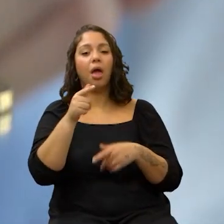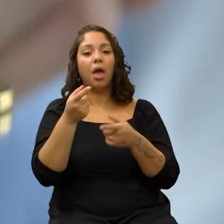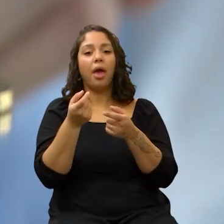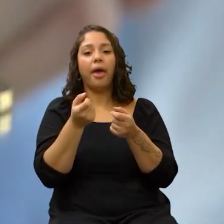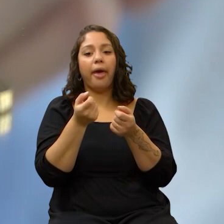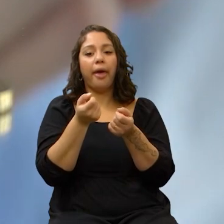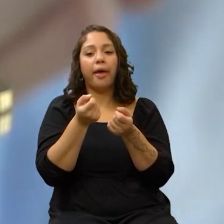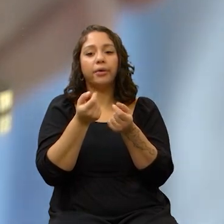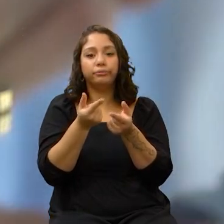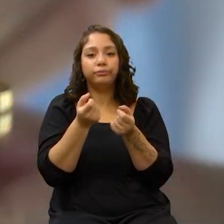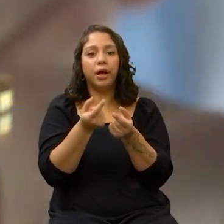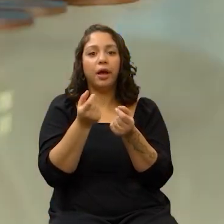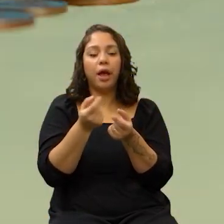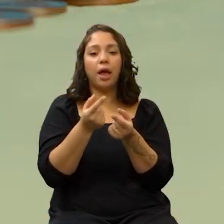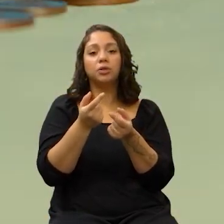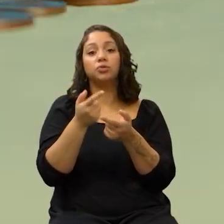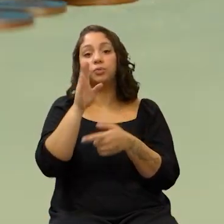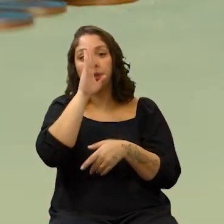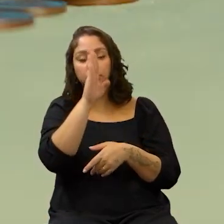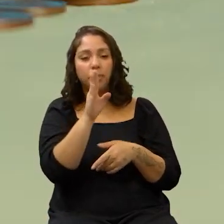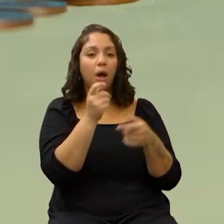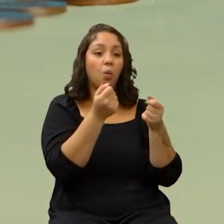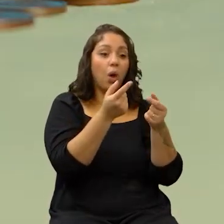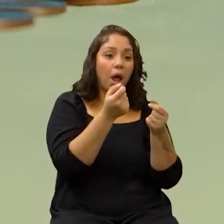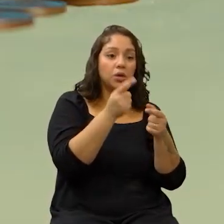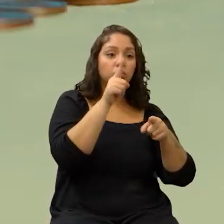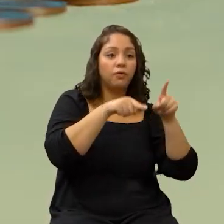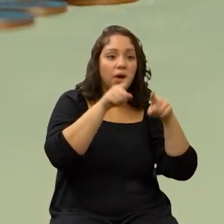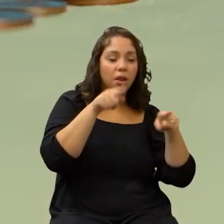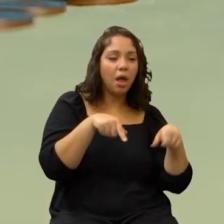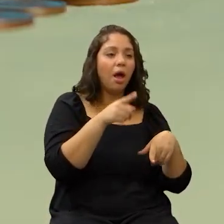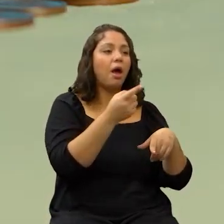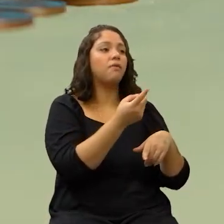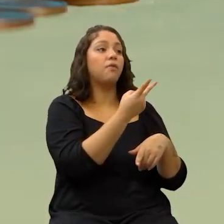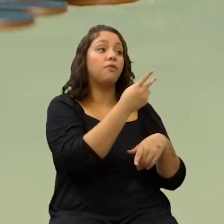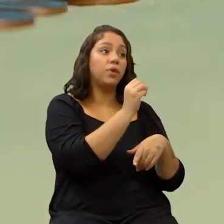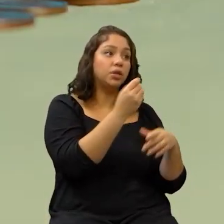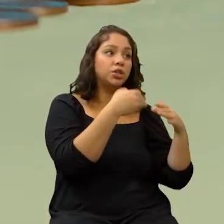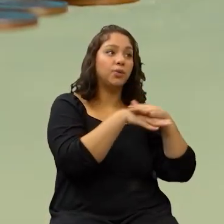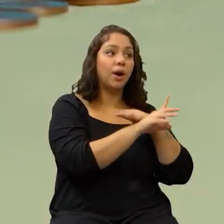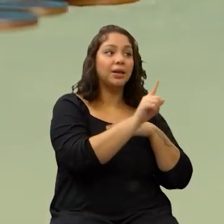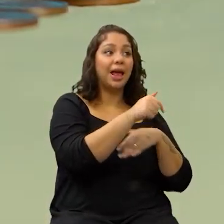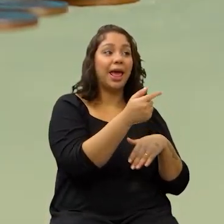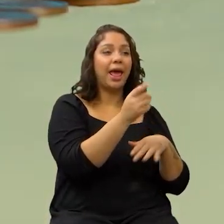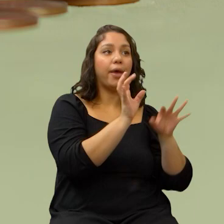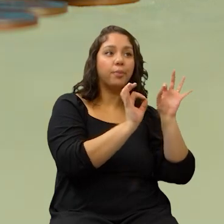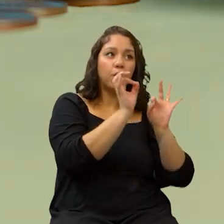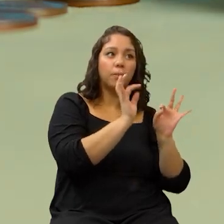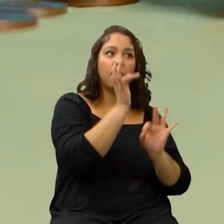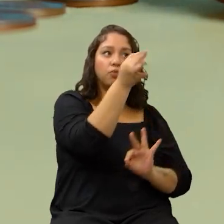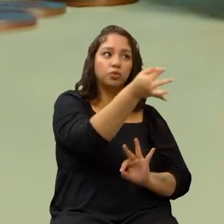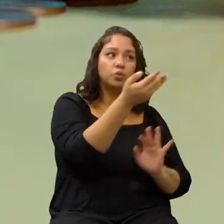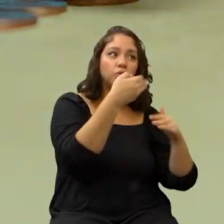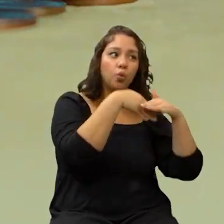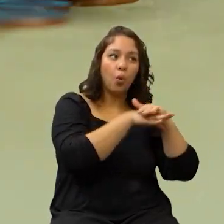fixos, 30% para gastos variáveis e 20% para poupar, para investir, para se programar para o